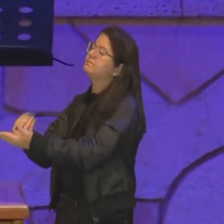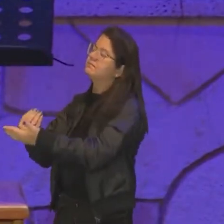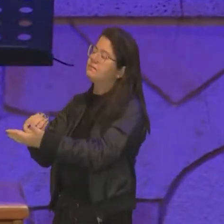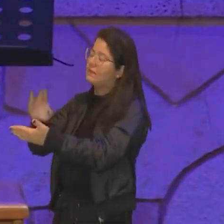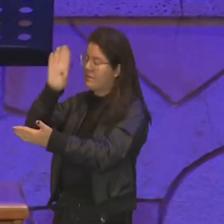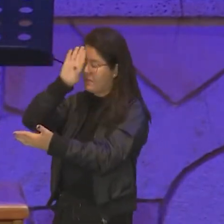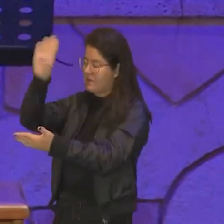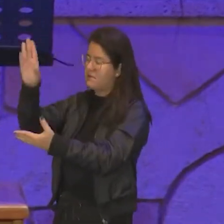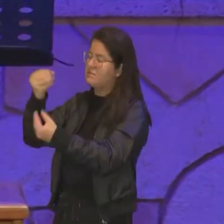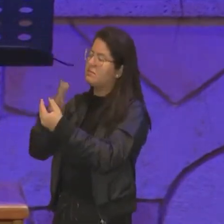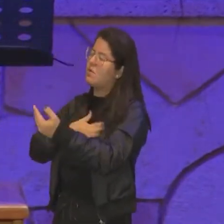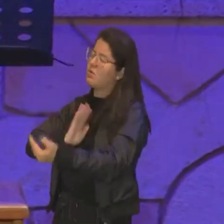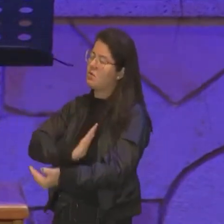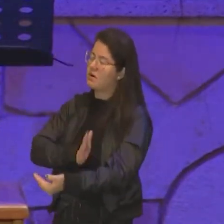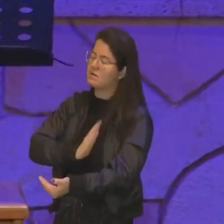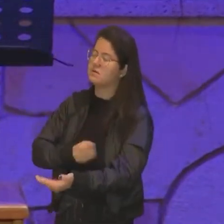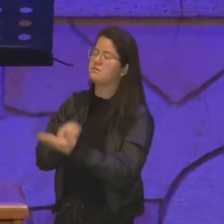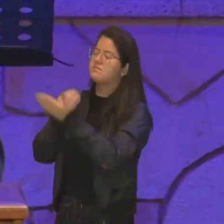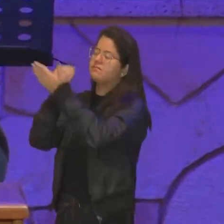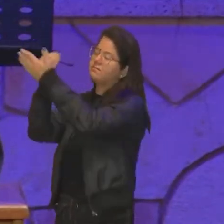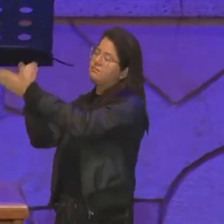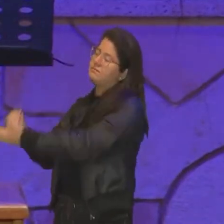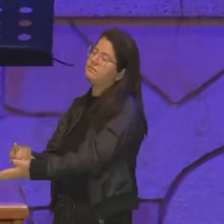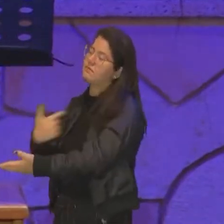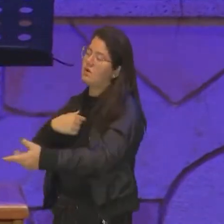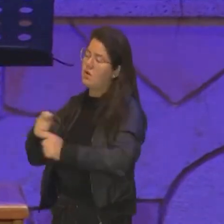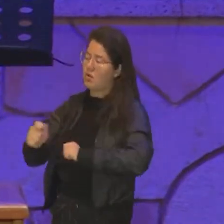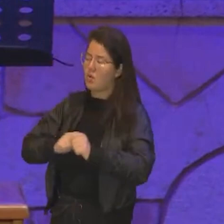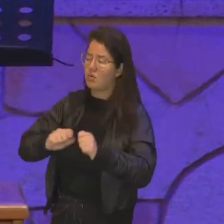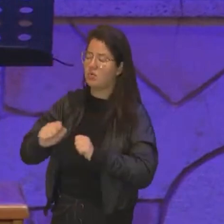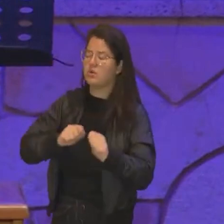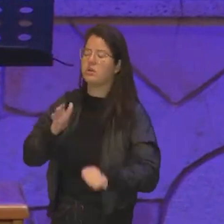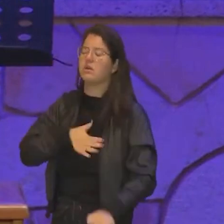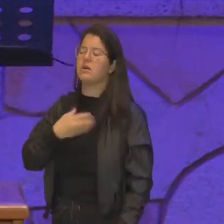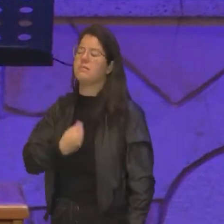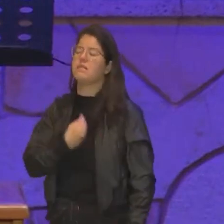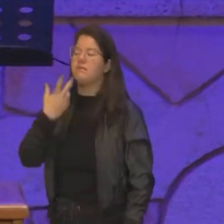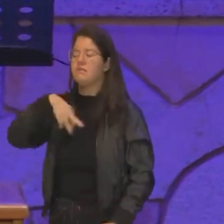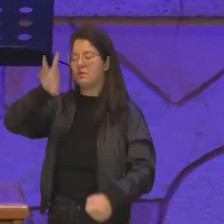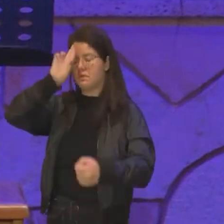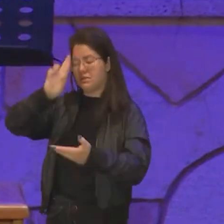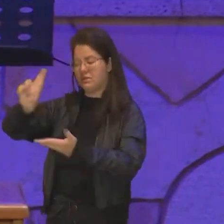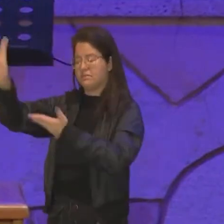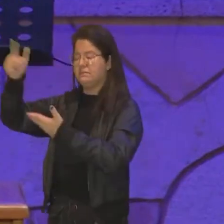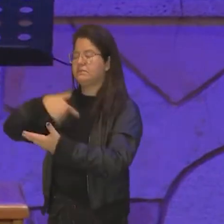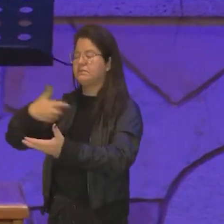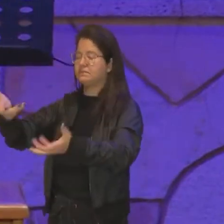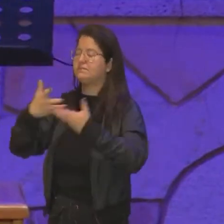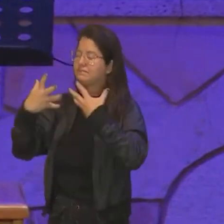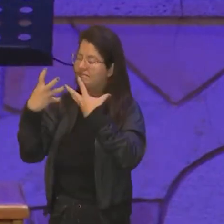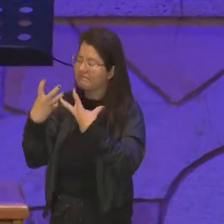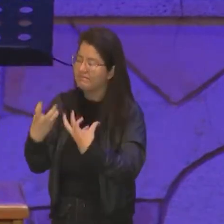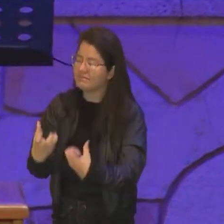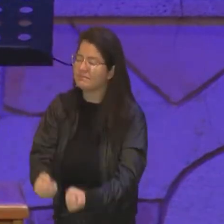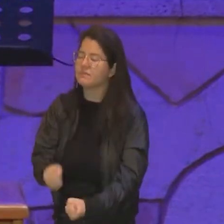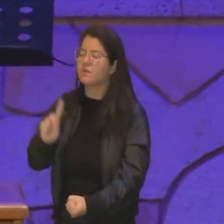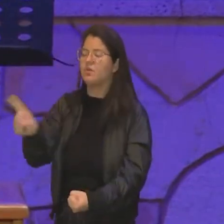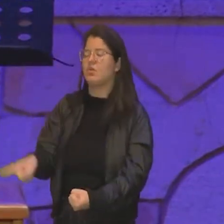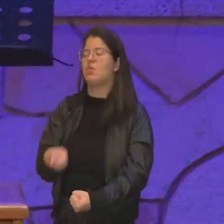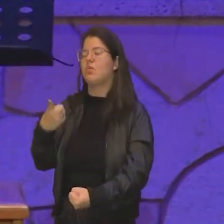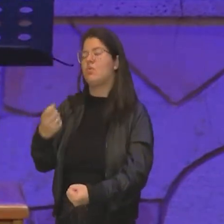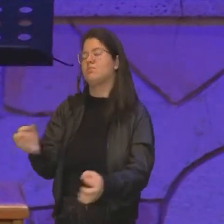vida, do meu coração, eu entrego o controle da minha vida ao Senhor, e eu quero aceitá-lo como único